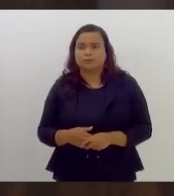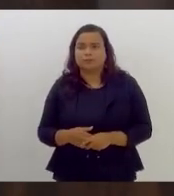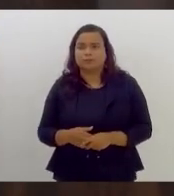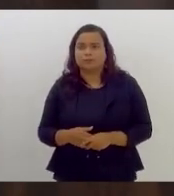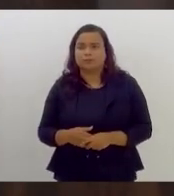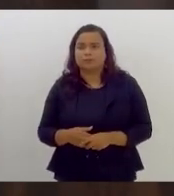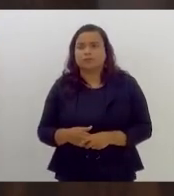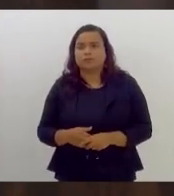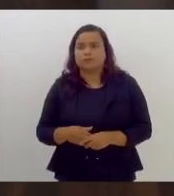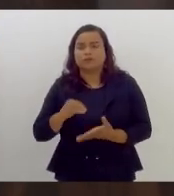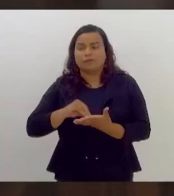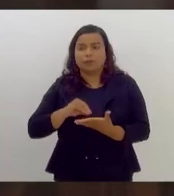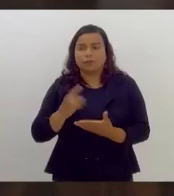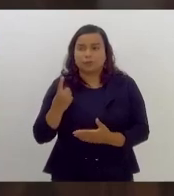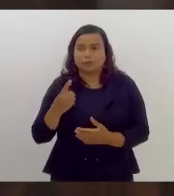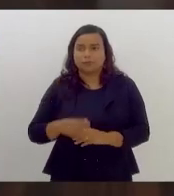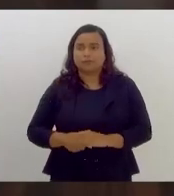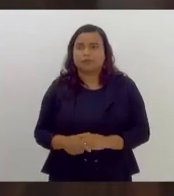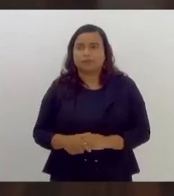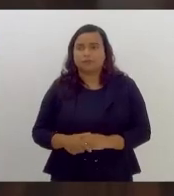2, 4, 6, 8. Então está faltando um.